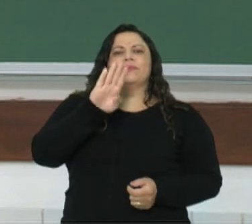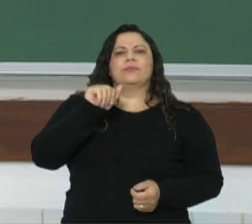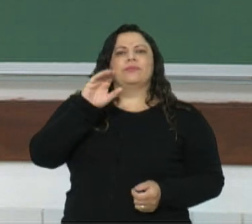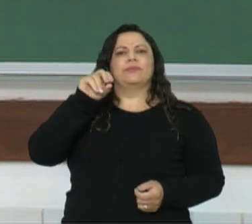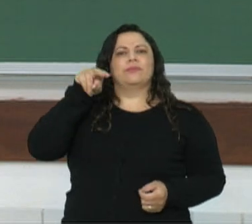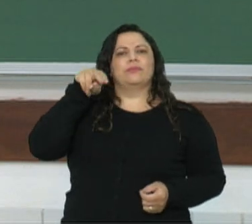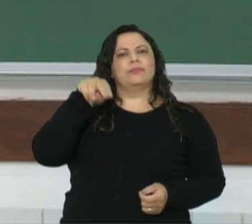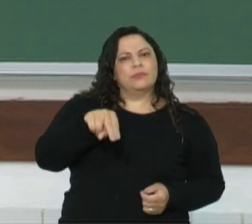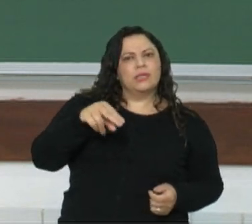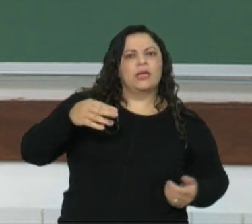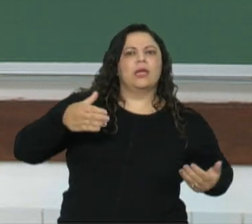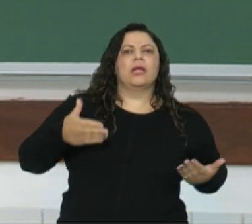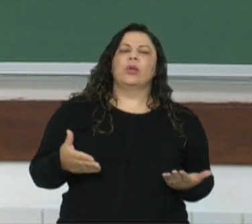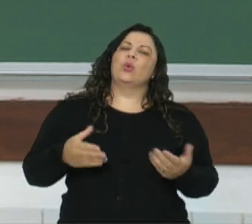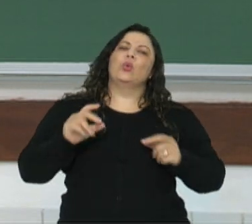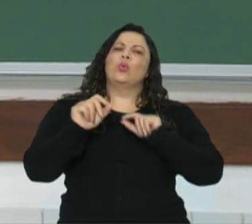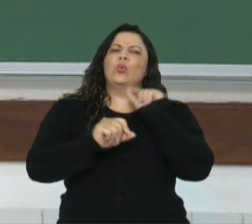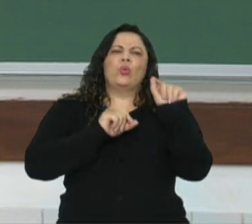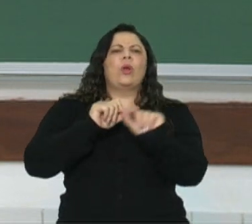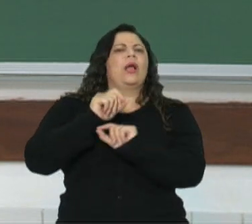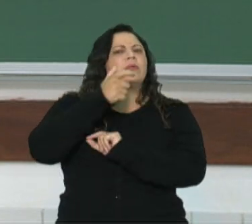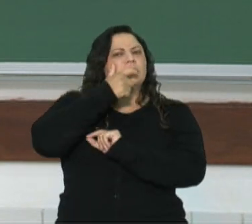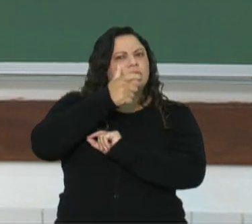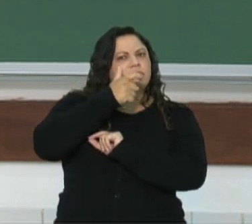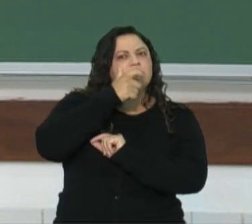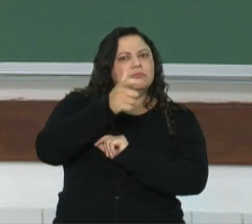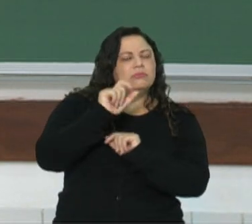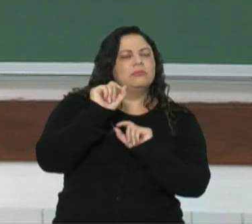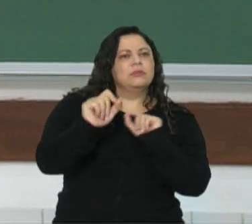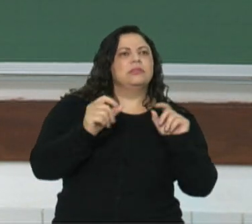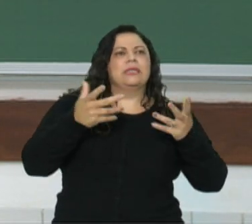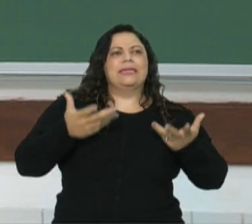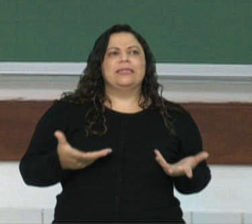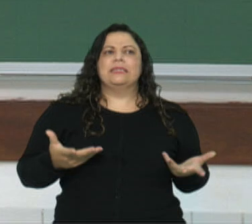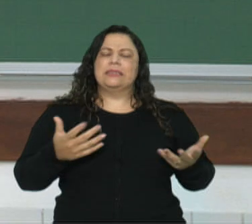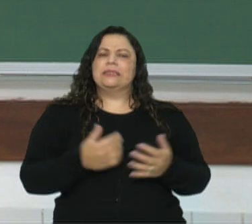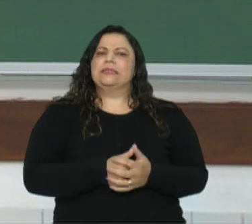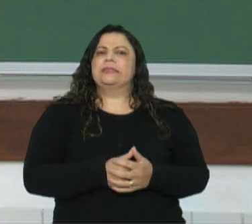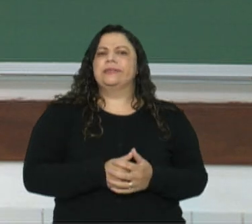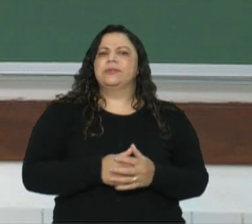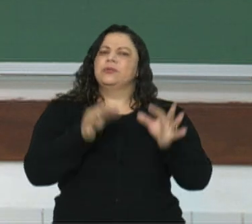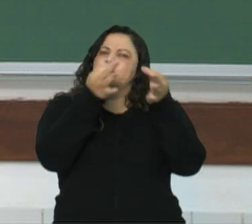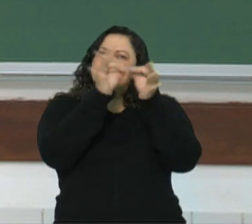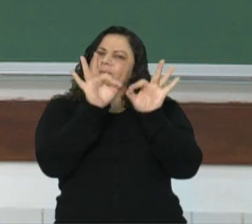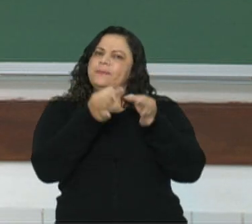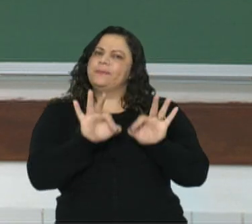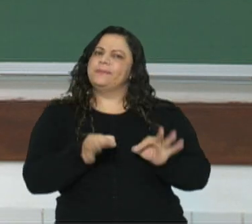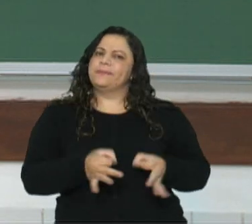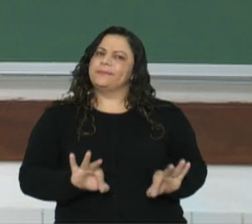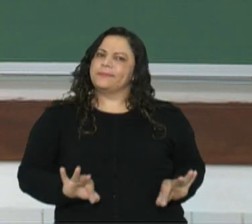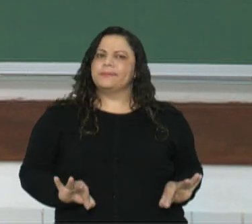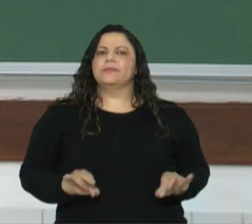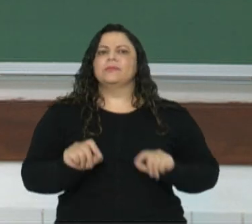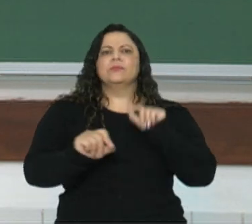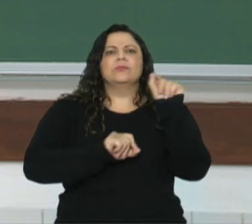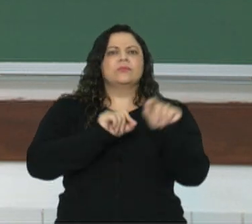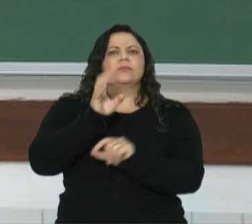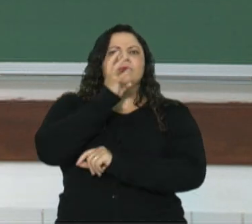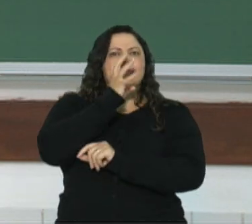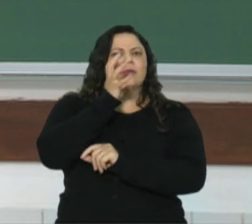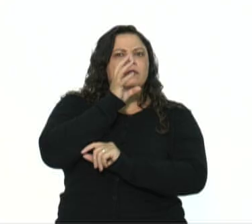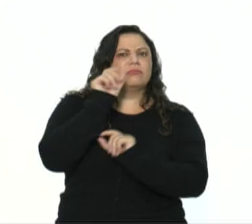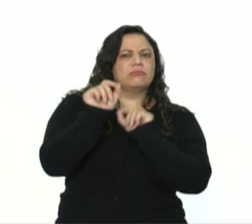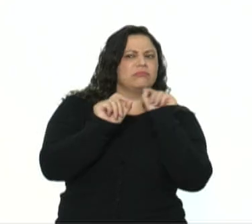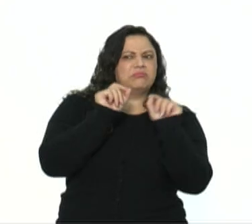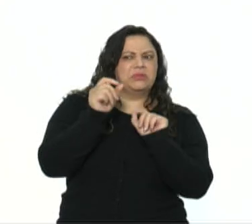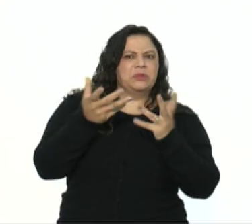Chico Torresmo, ele é bem interessante, né? De pequenos detalhes. Quais foram as inspirações de Bacon quando